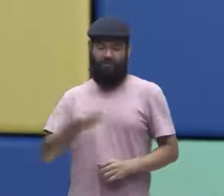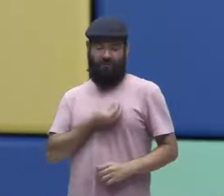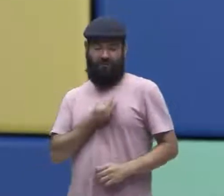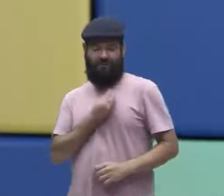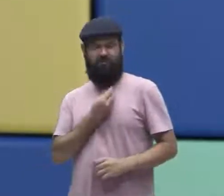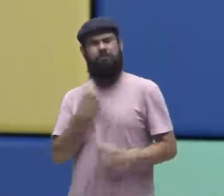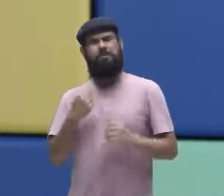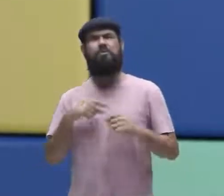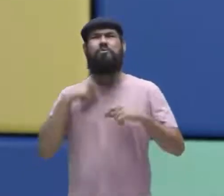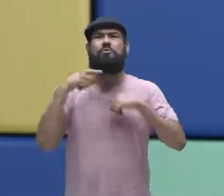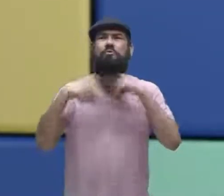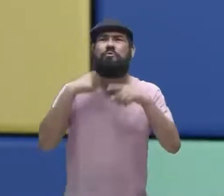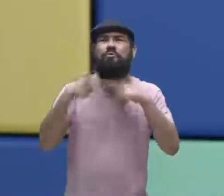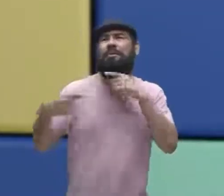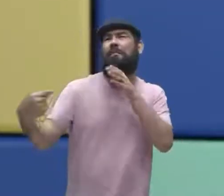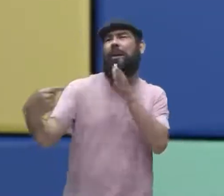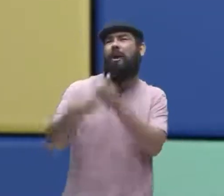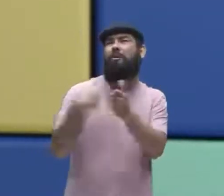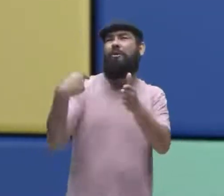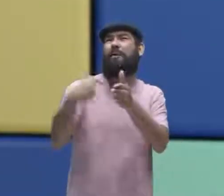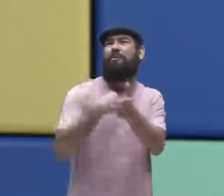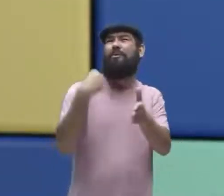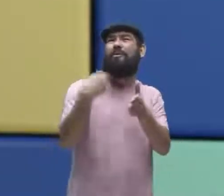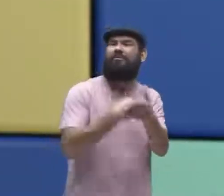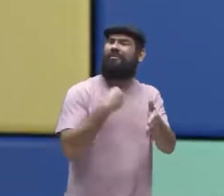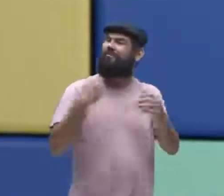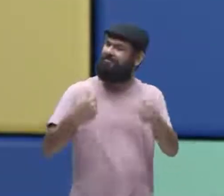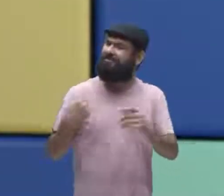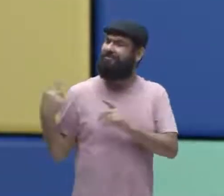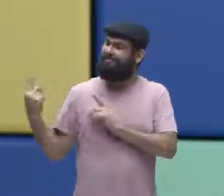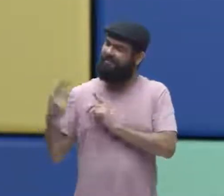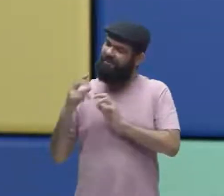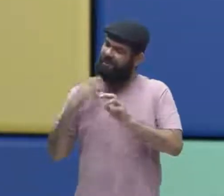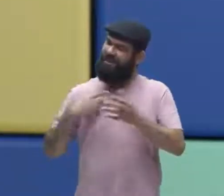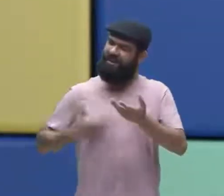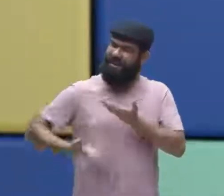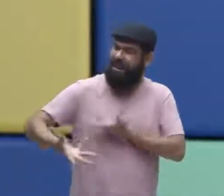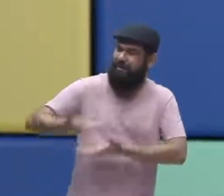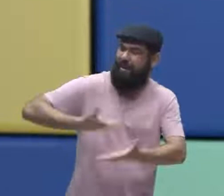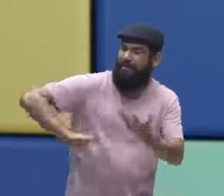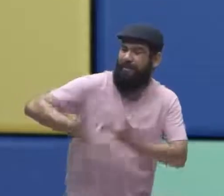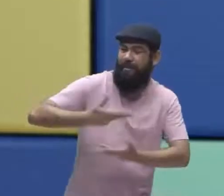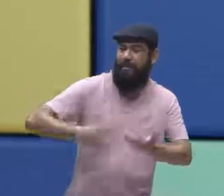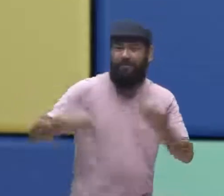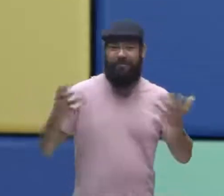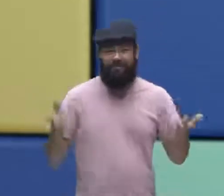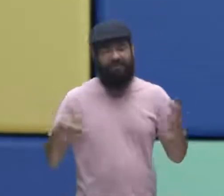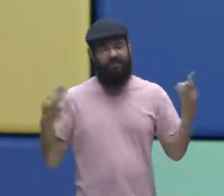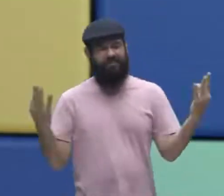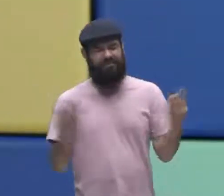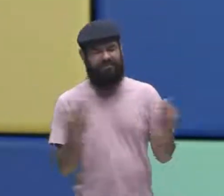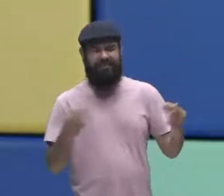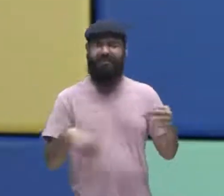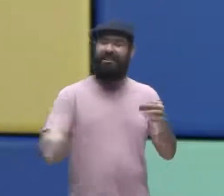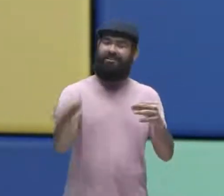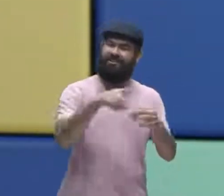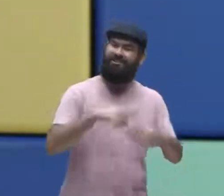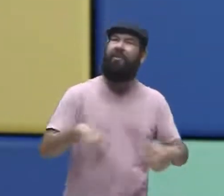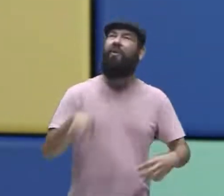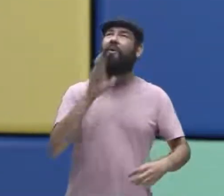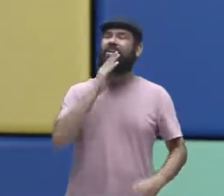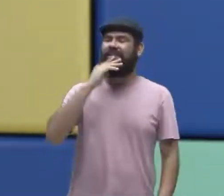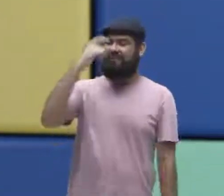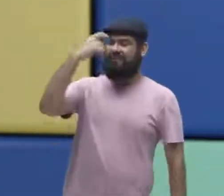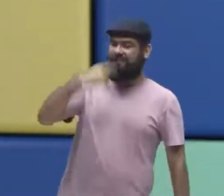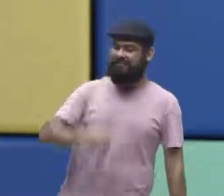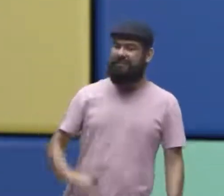suas dúvidas, que a gente vai estar aqui acompanhando e vamos tornar esse momento bem dialogado mesmo. E com certeza vocês vão se reconhecer em algumas